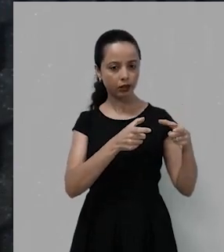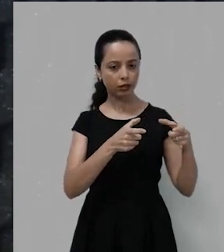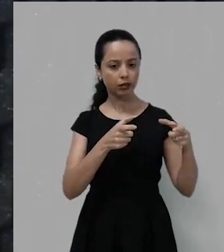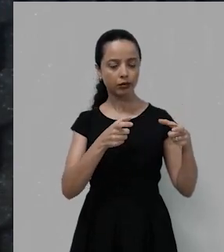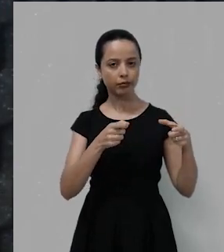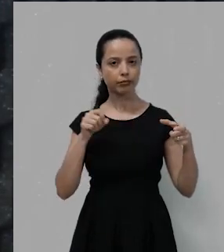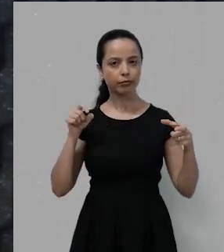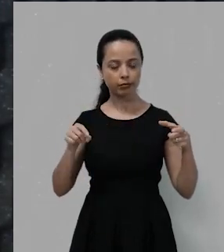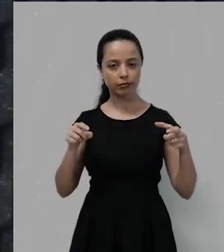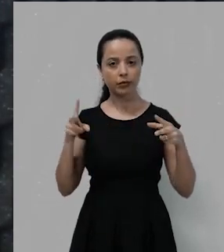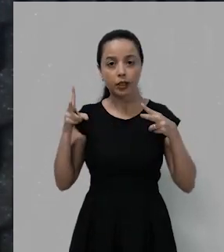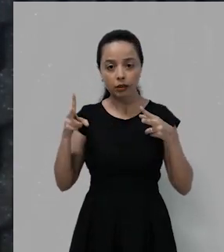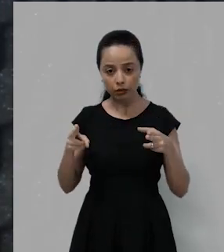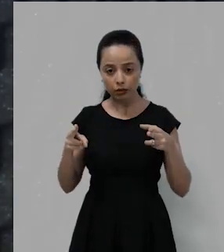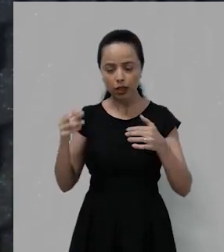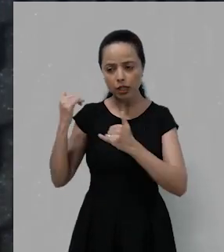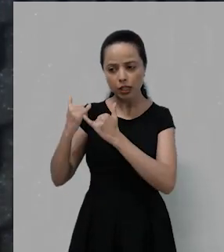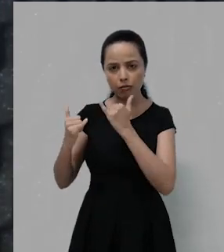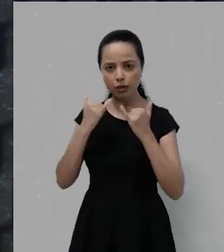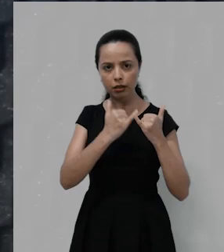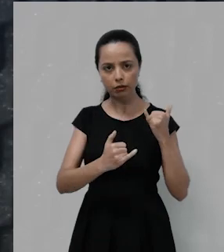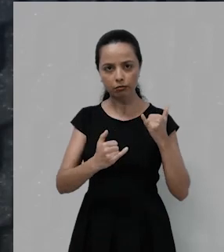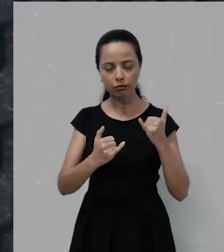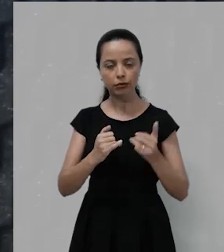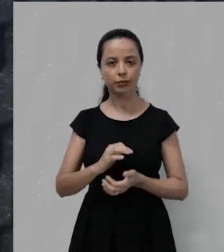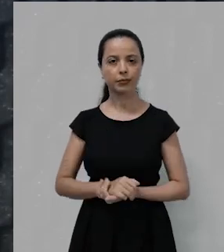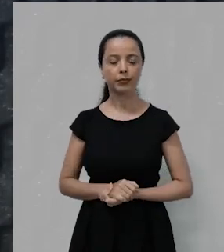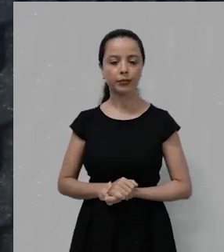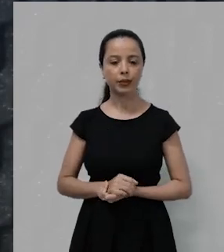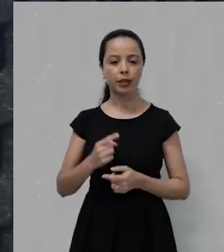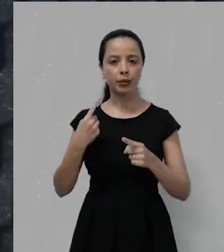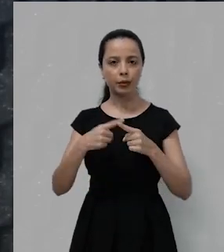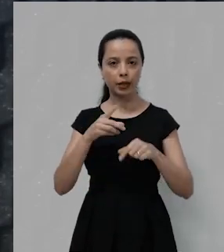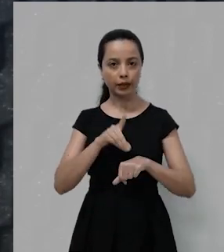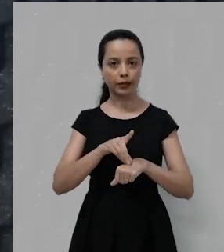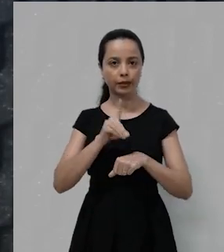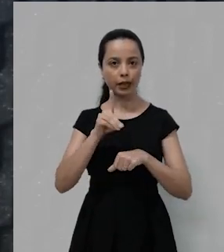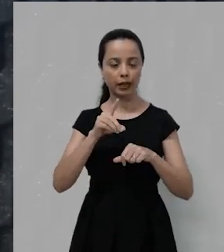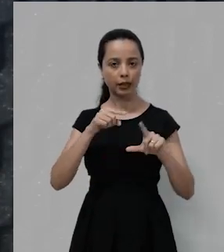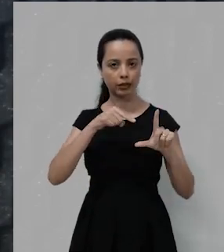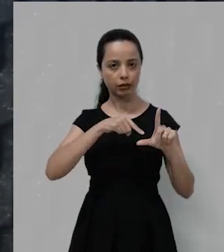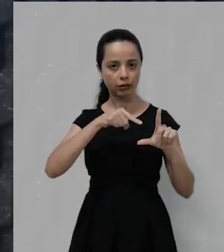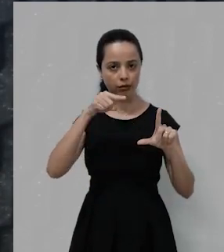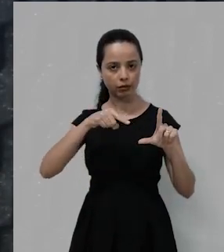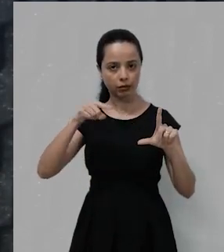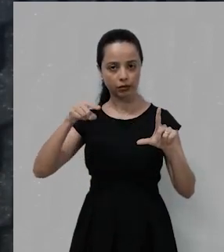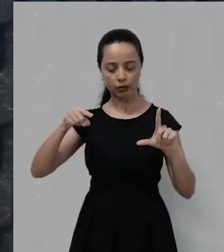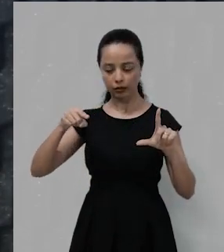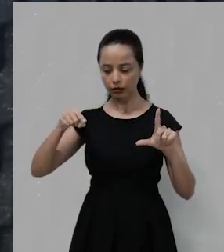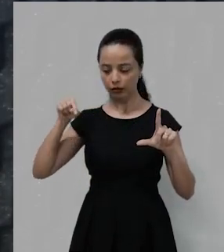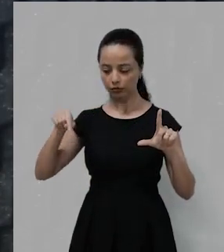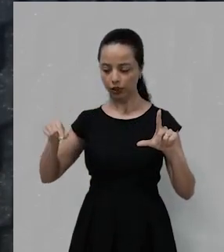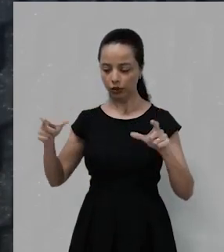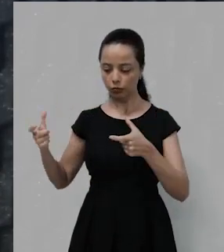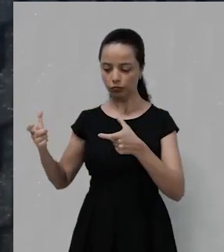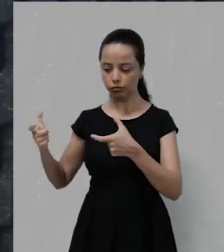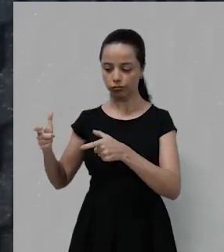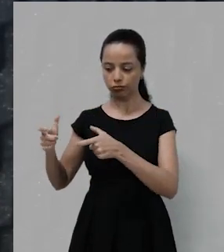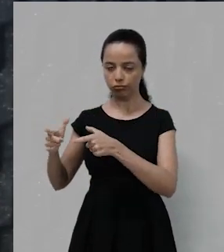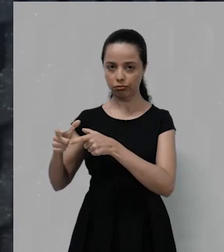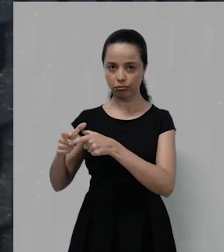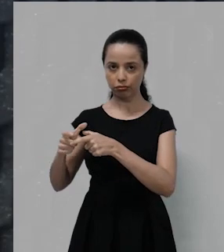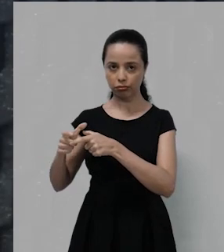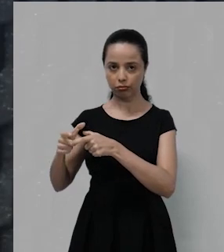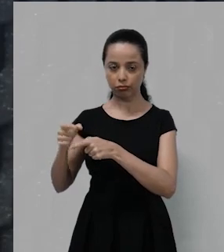Ó, o comportamento era semelhante. A partir do momento que a densidade populacional dos predadores começou a cair,